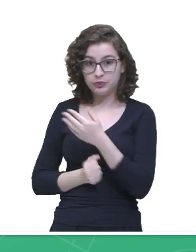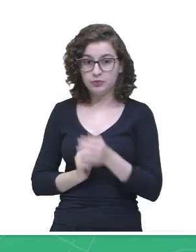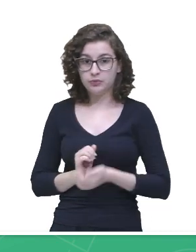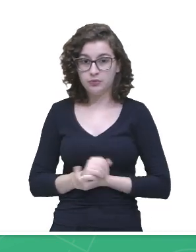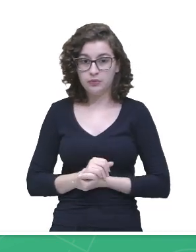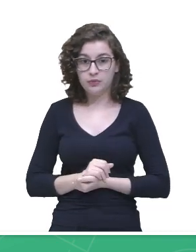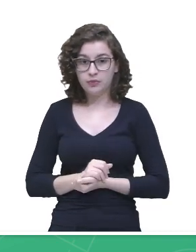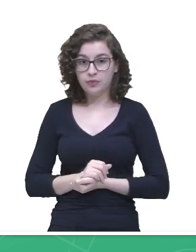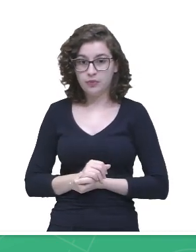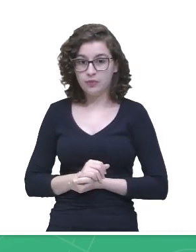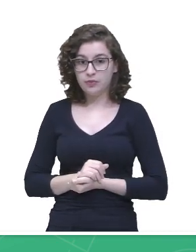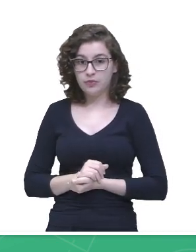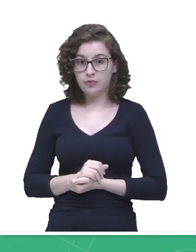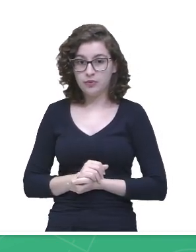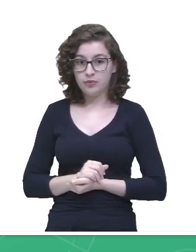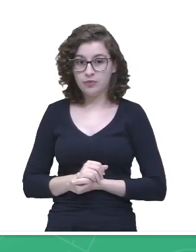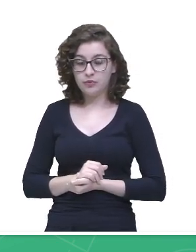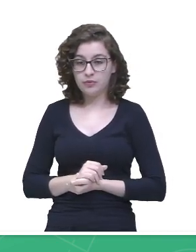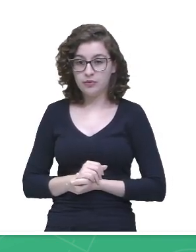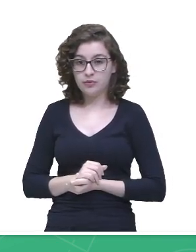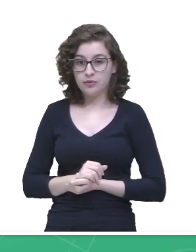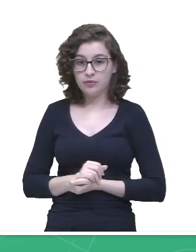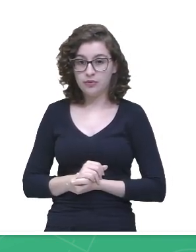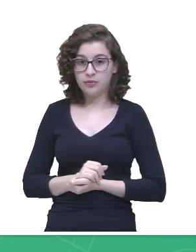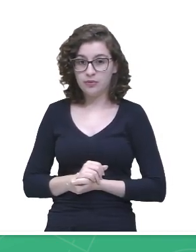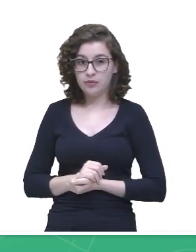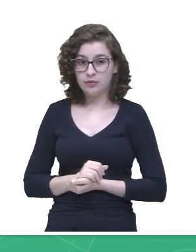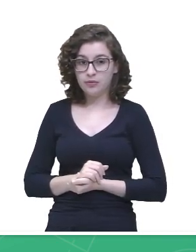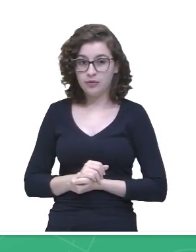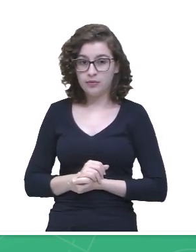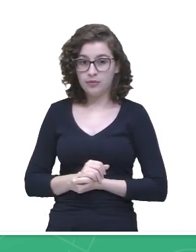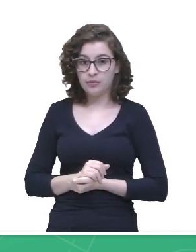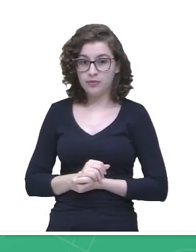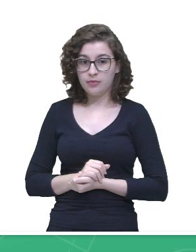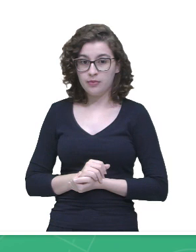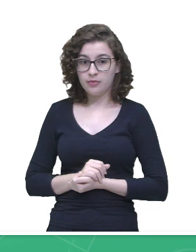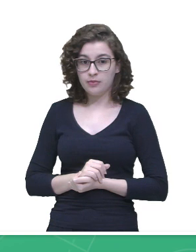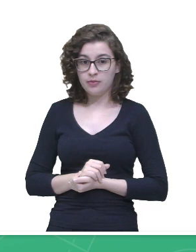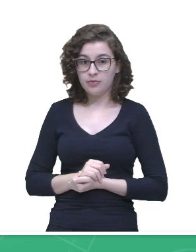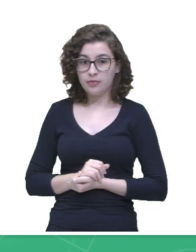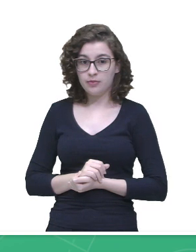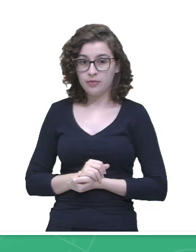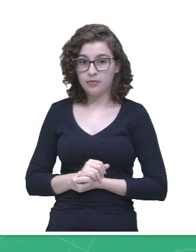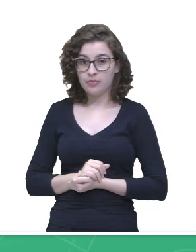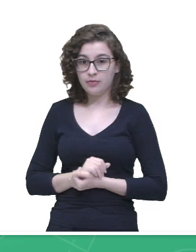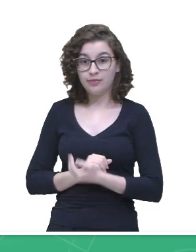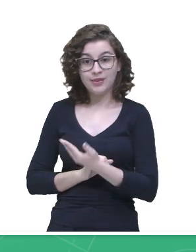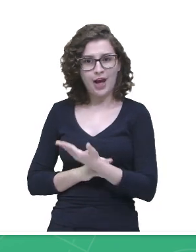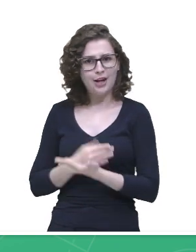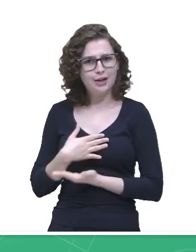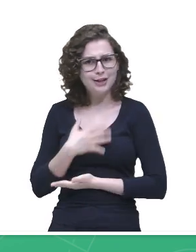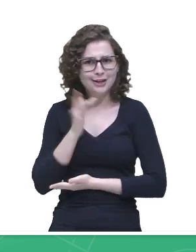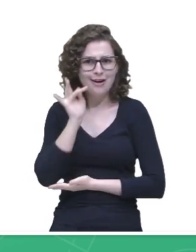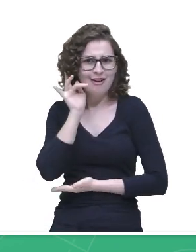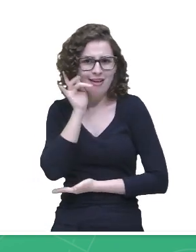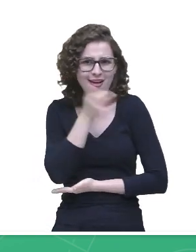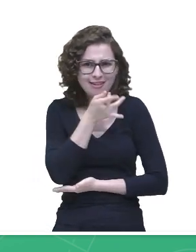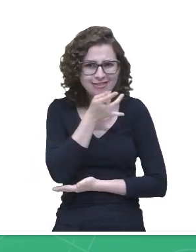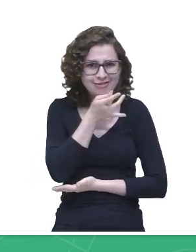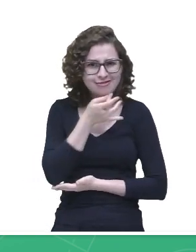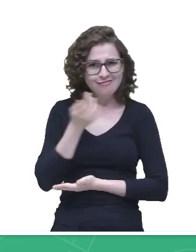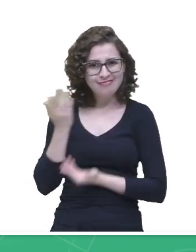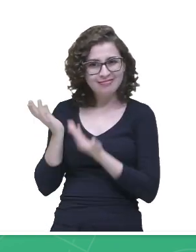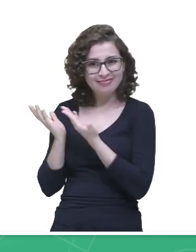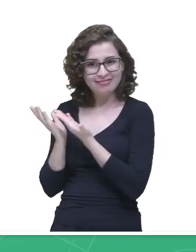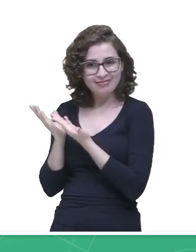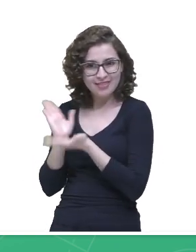roto la pierna izquierda. Temos outro exemplo aqui. Agora foi gostoso, né? Olha aí,